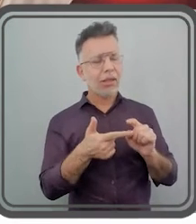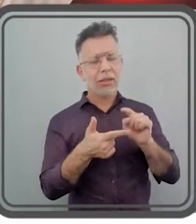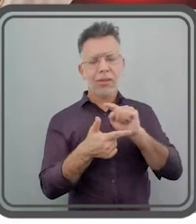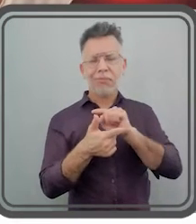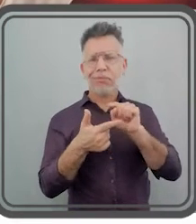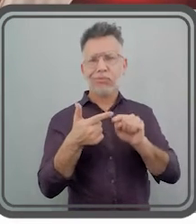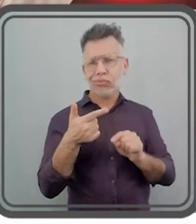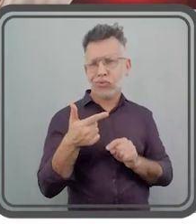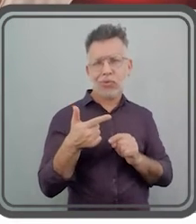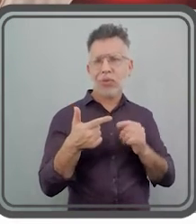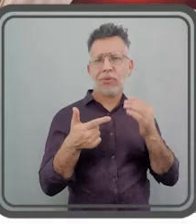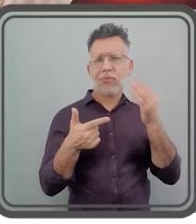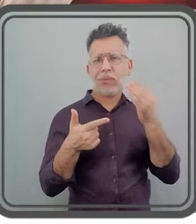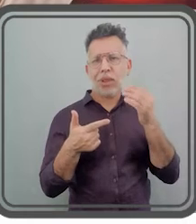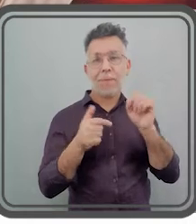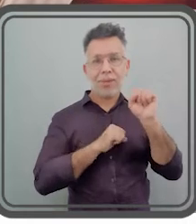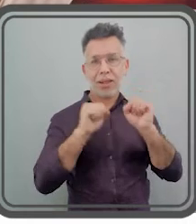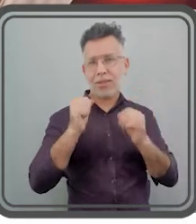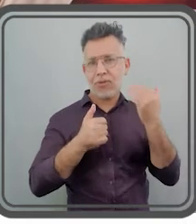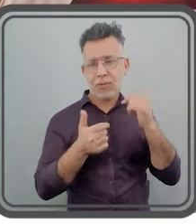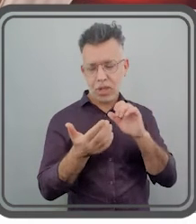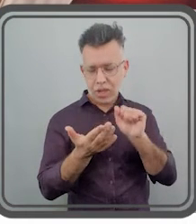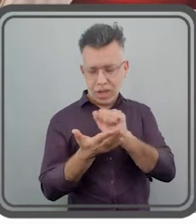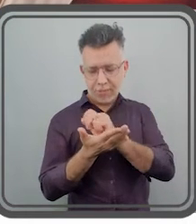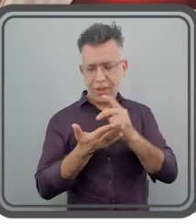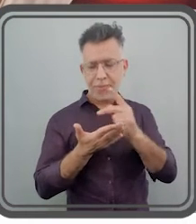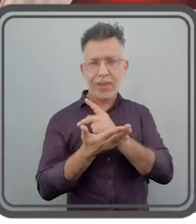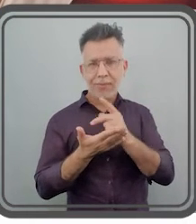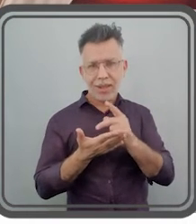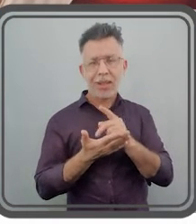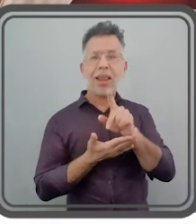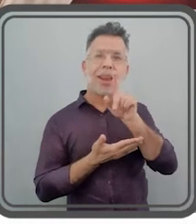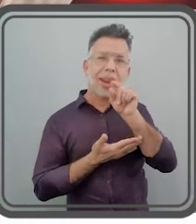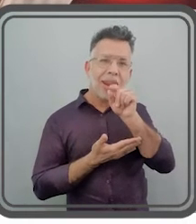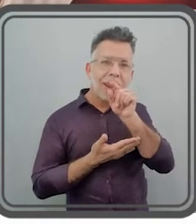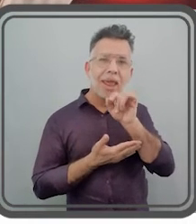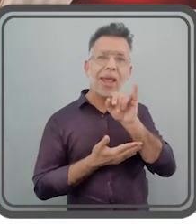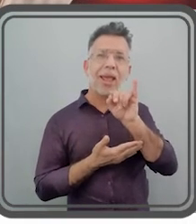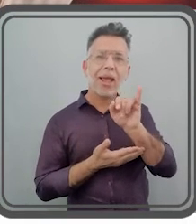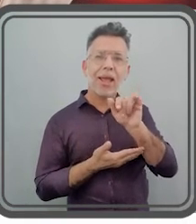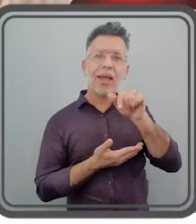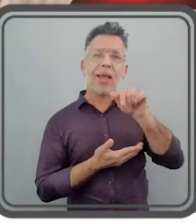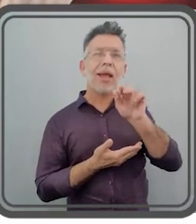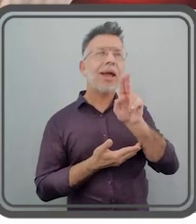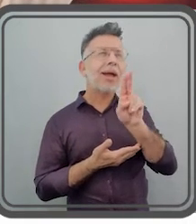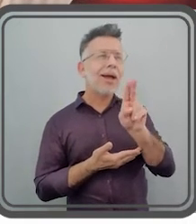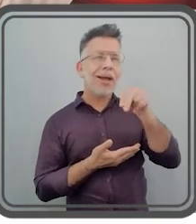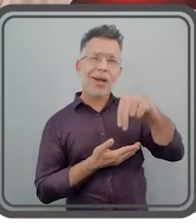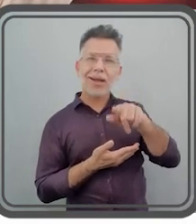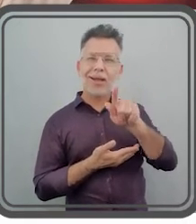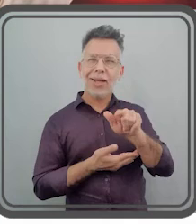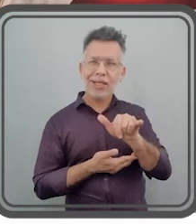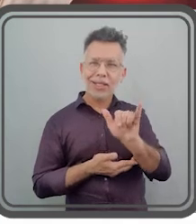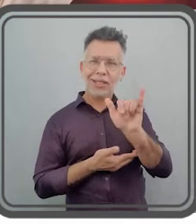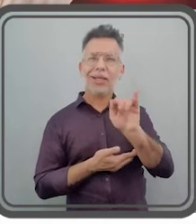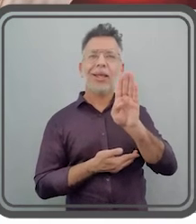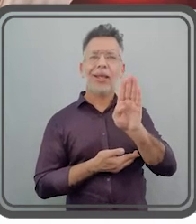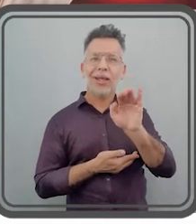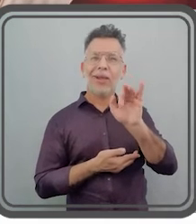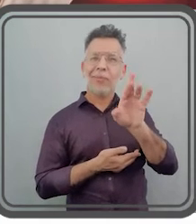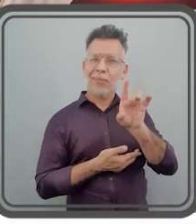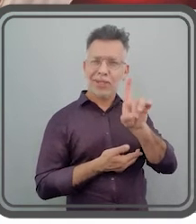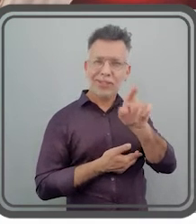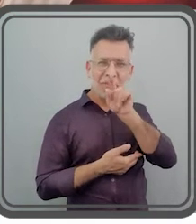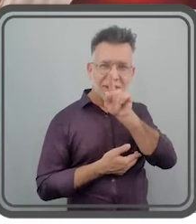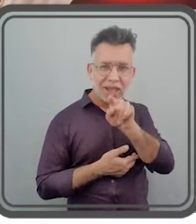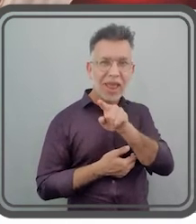Bird que era super famoso né porque naquele aplicativo dos passarinhos tirar da última até oito aí